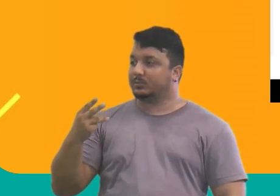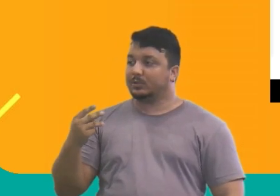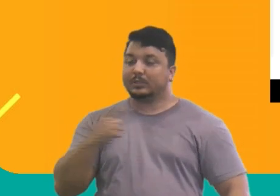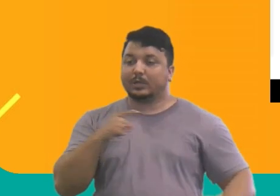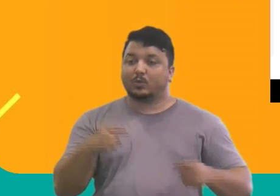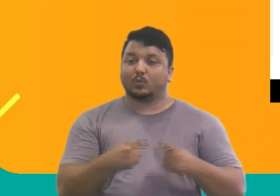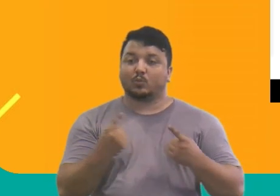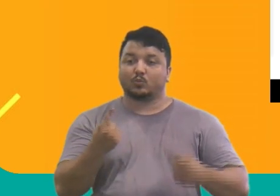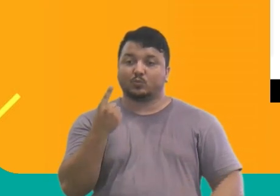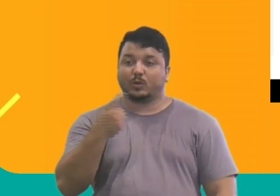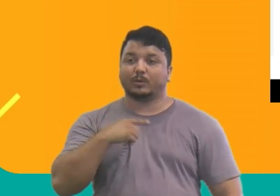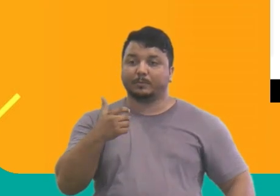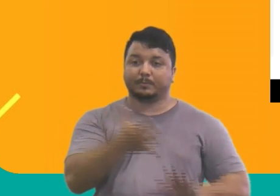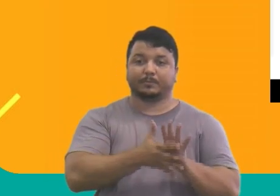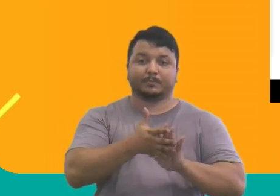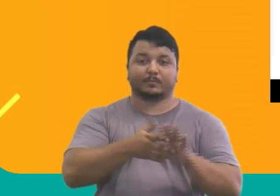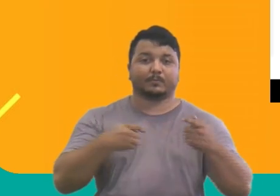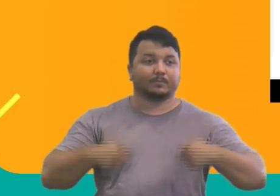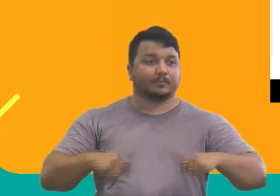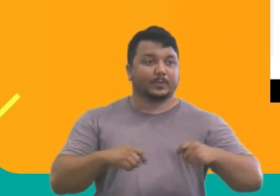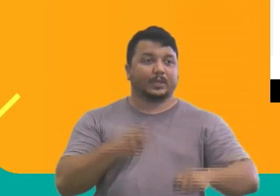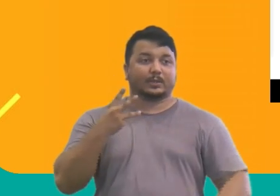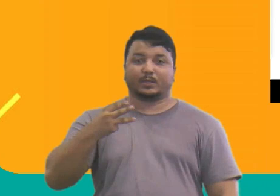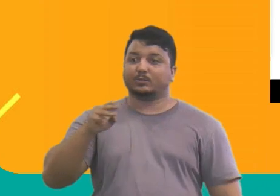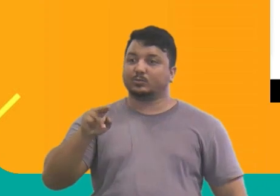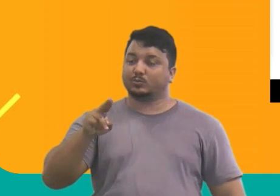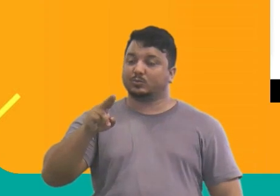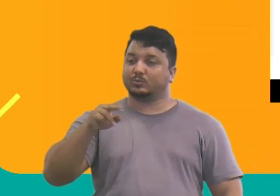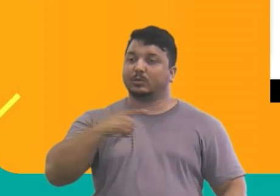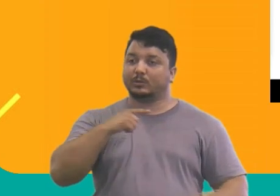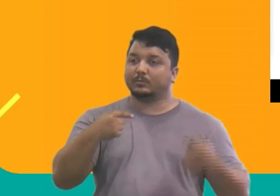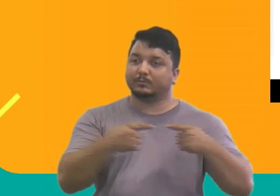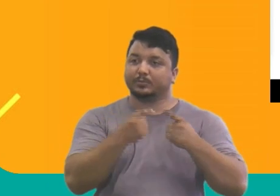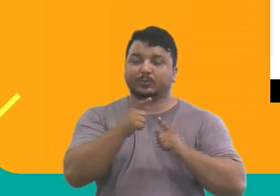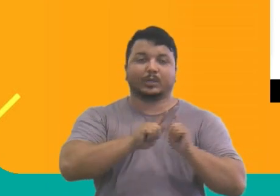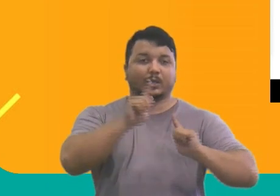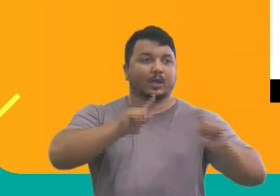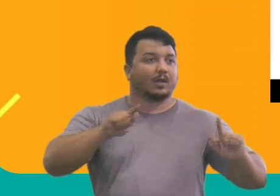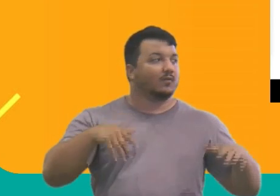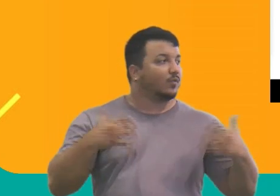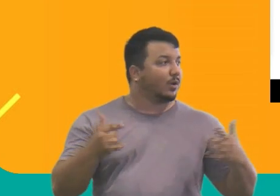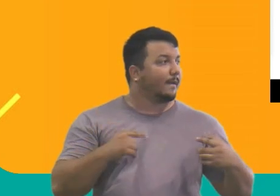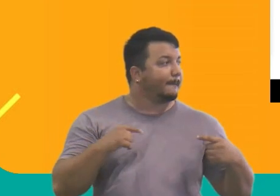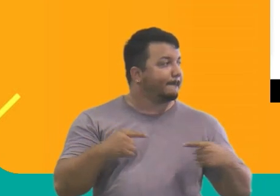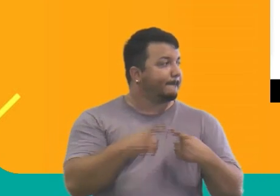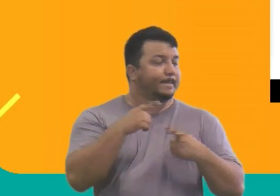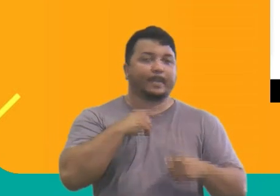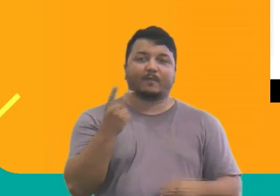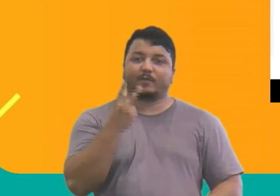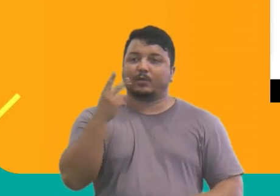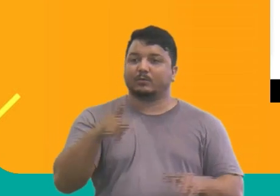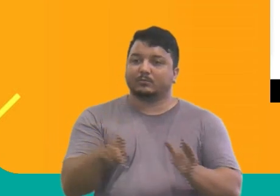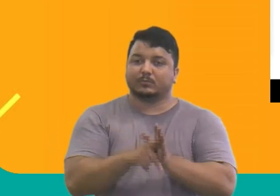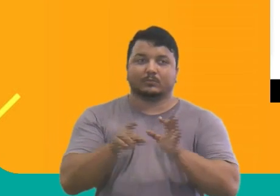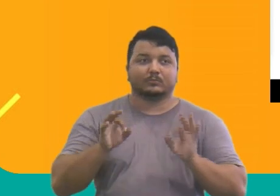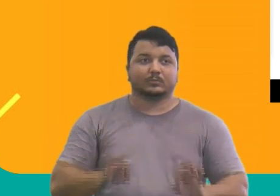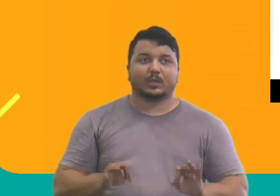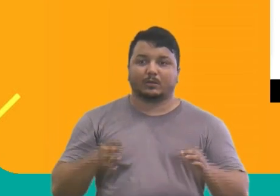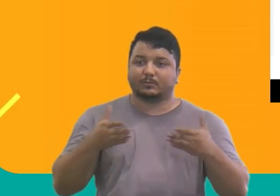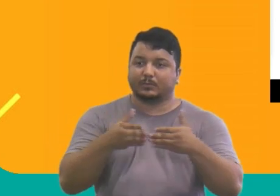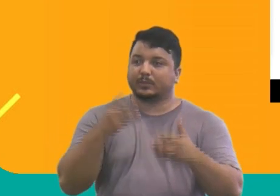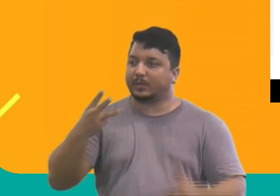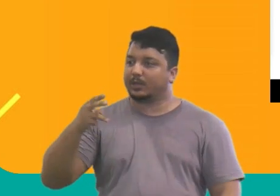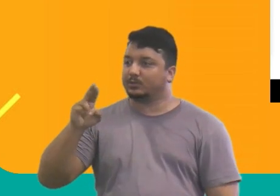que eu precisava do texto era aquelas 3 unidades e a única coisa que eu precisava do gráfico era o valor da concentração para